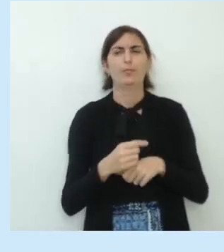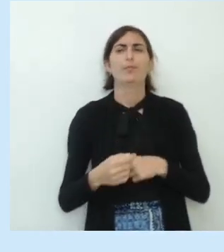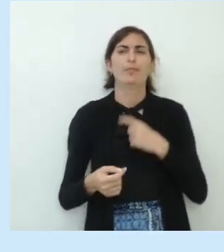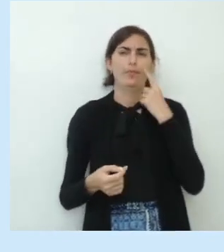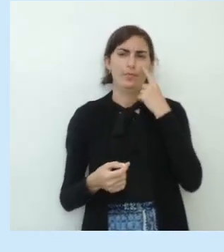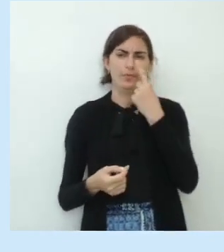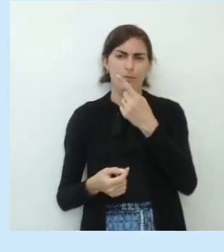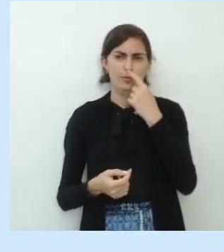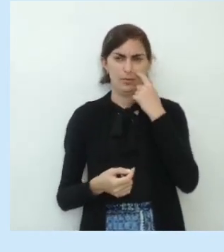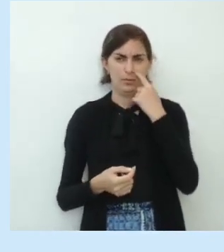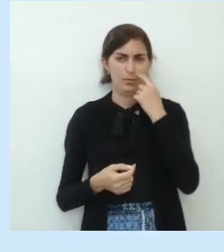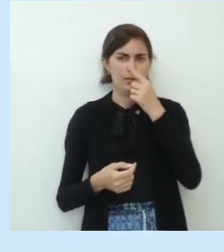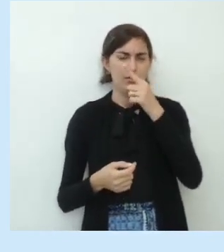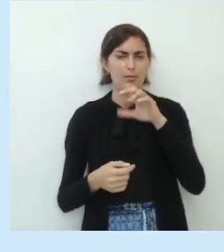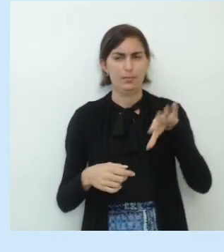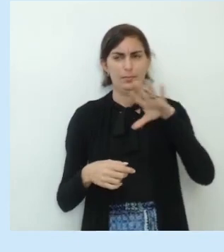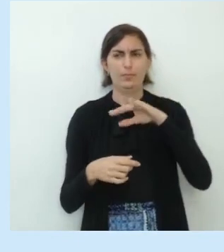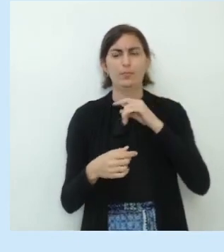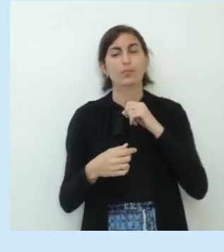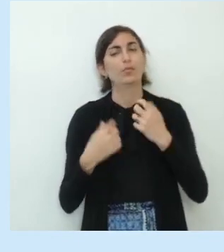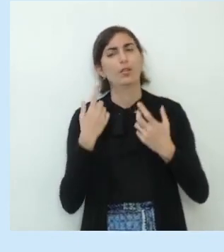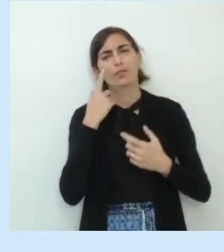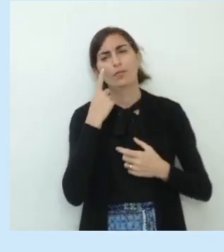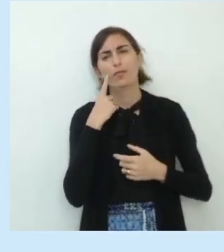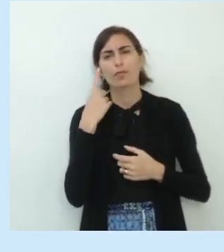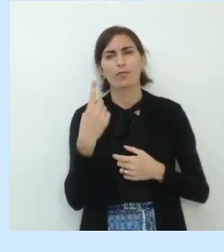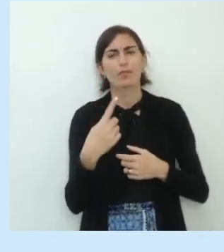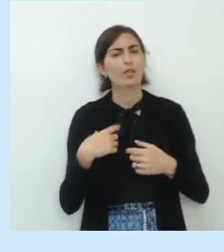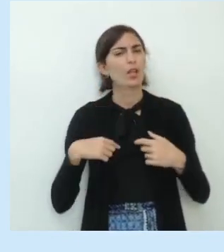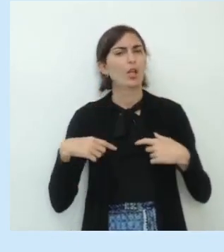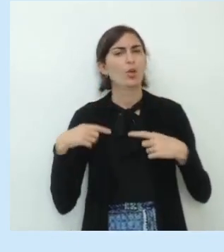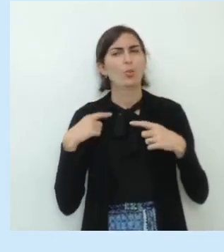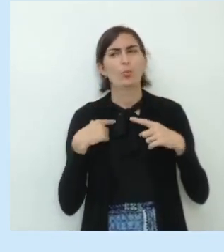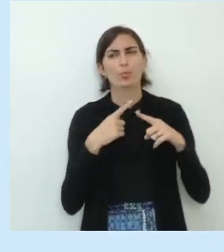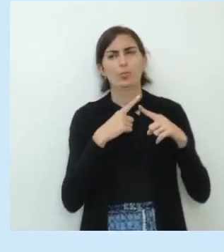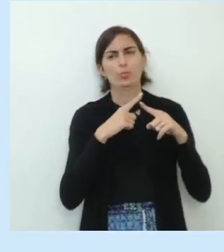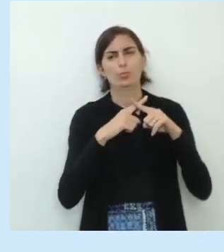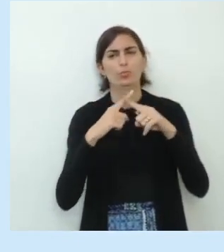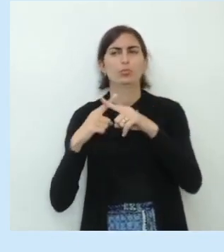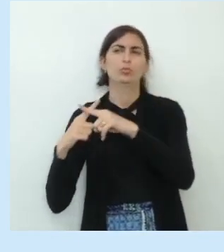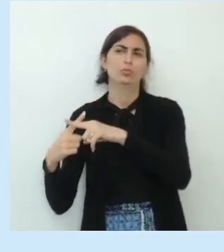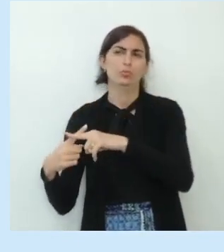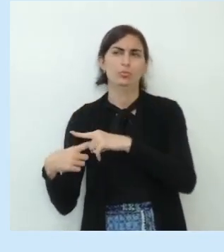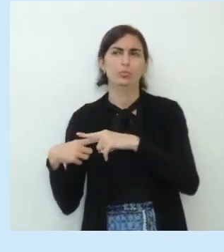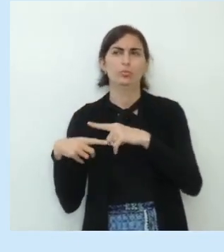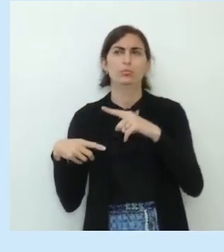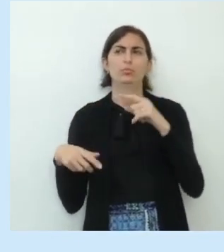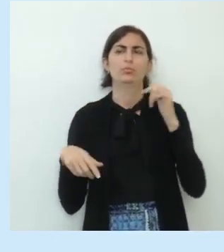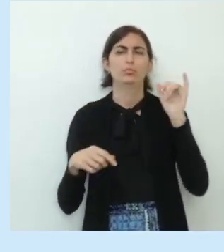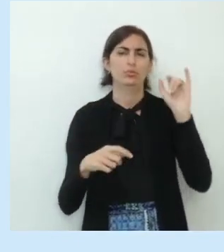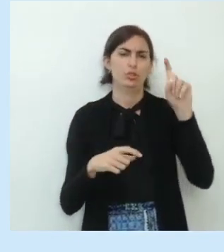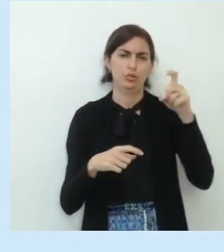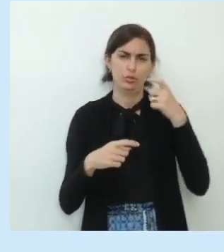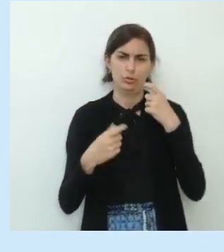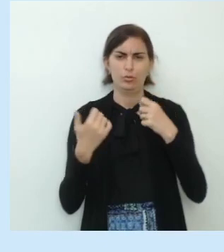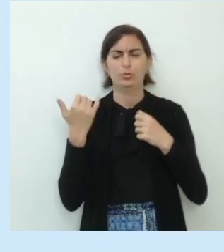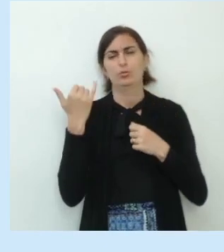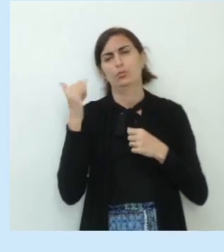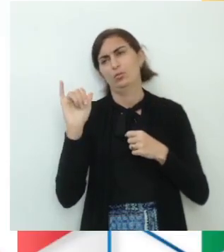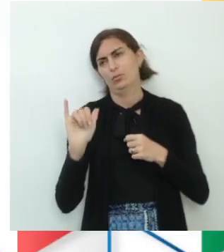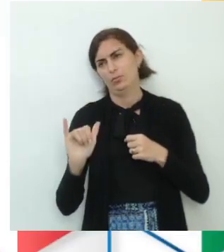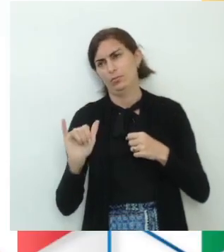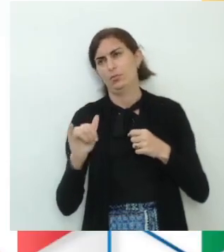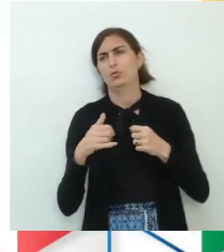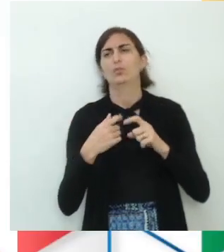lados nessa posição. Aí vamos supor que eu multiplique tanto os eixos das abscissas como os